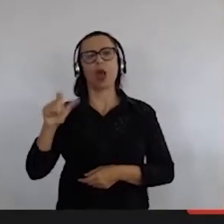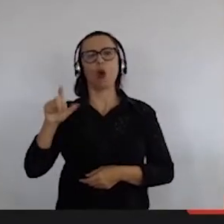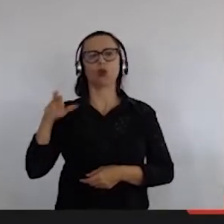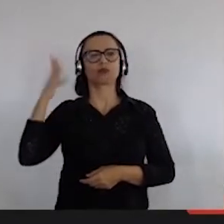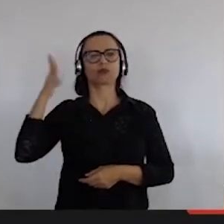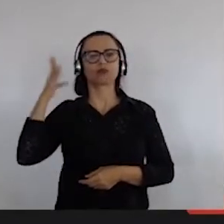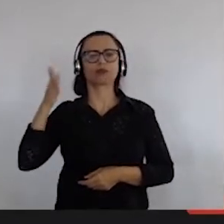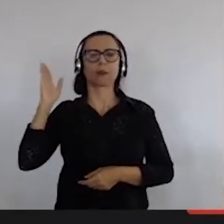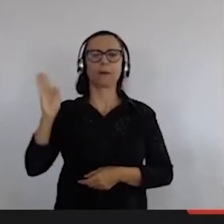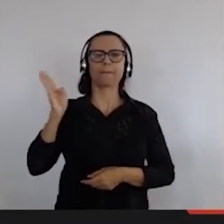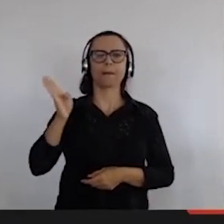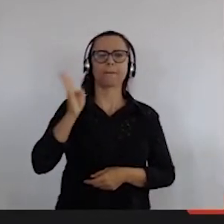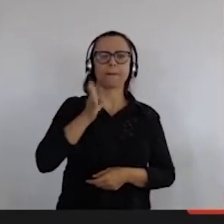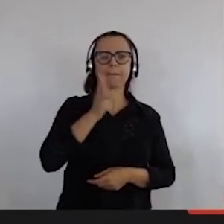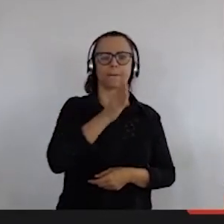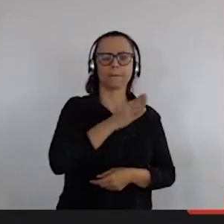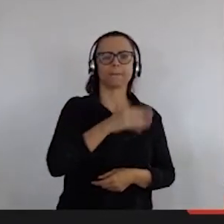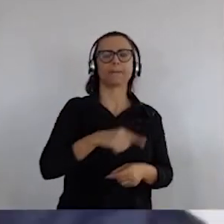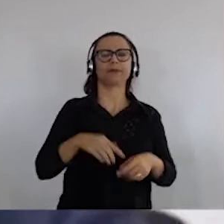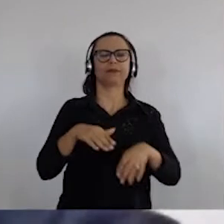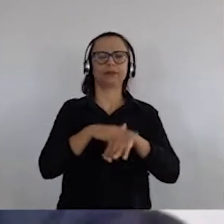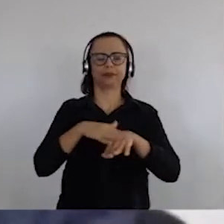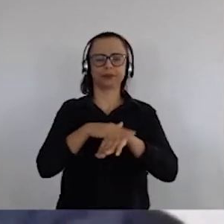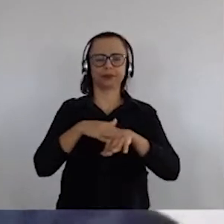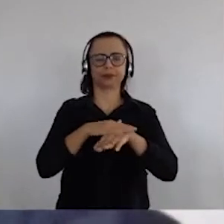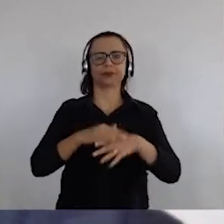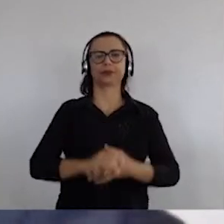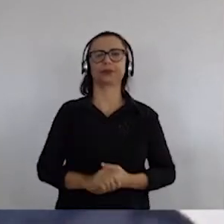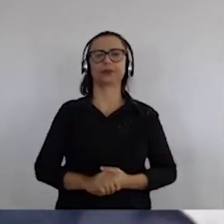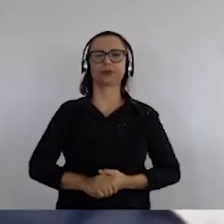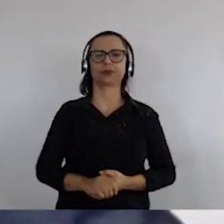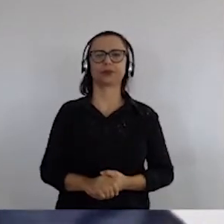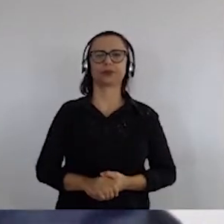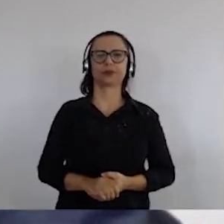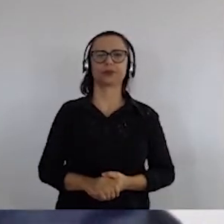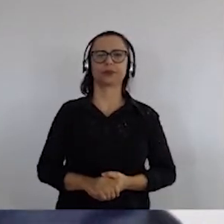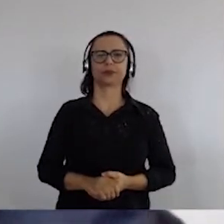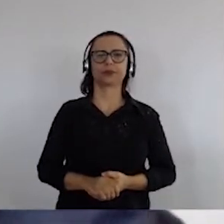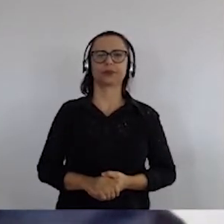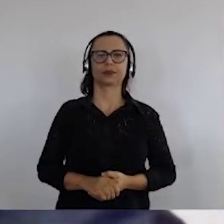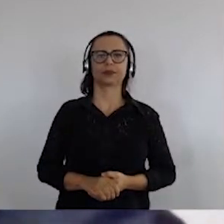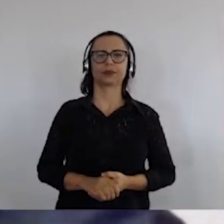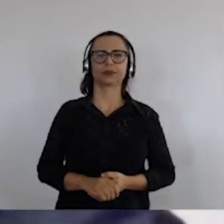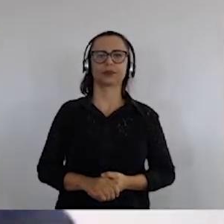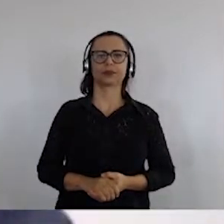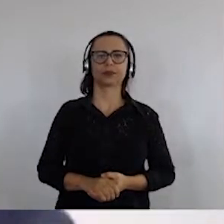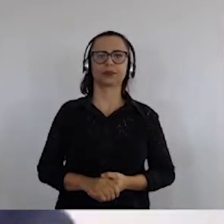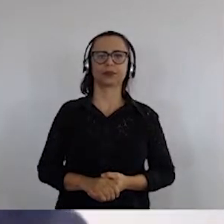Podemos, assim, organizar as falas. Doutor Cláudio Lamáquia,